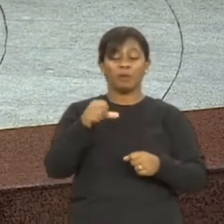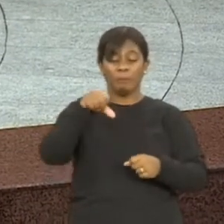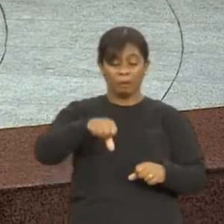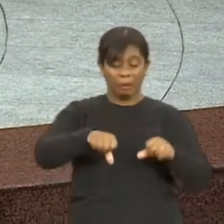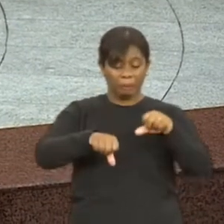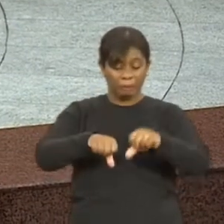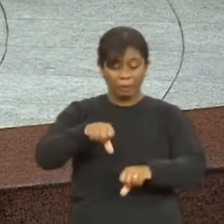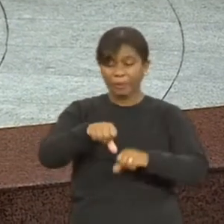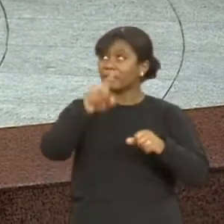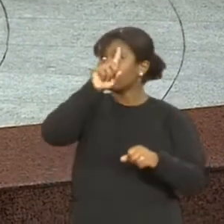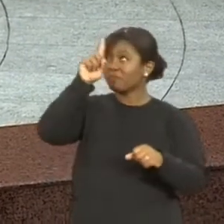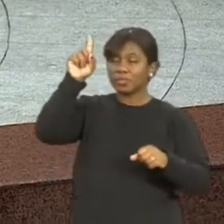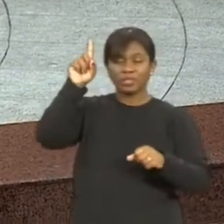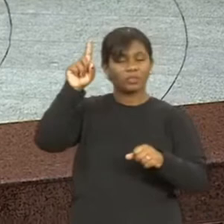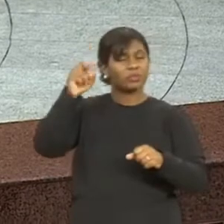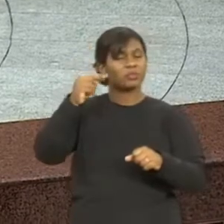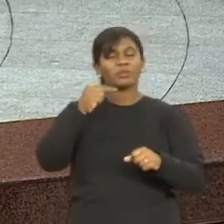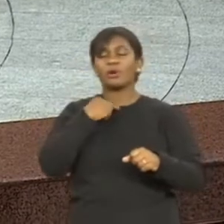fazer nada.